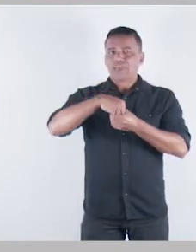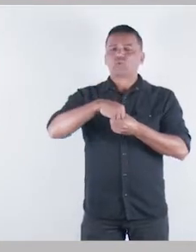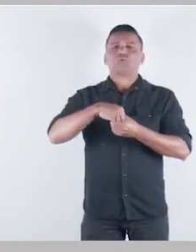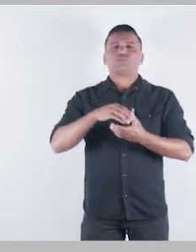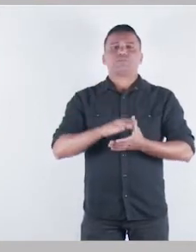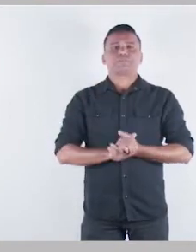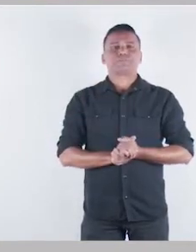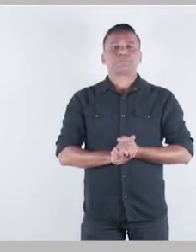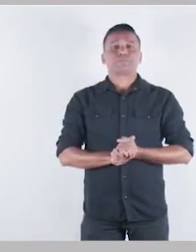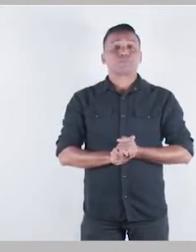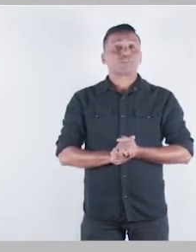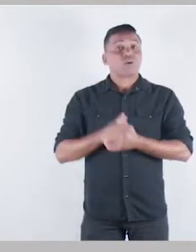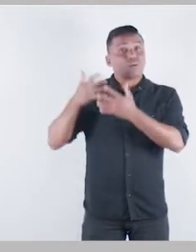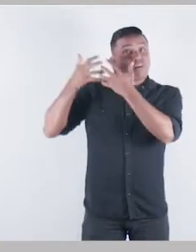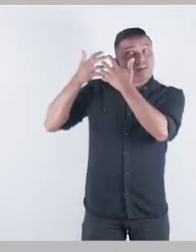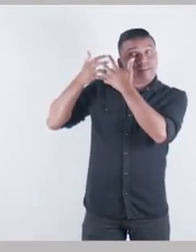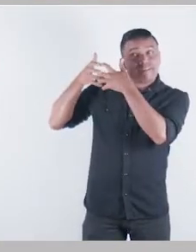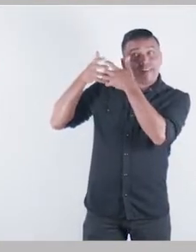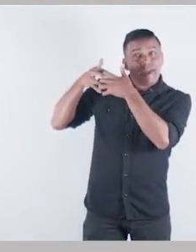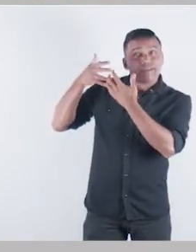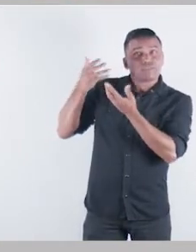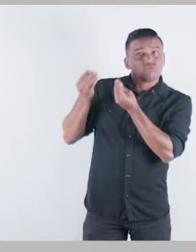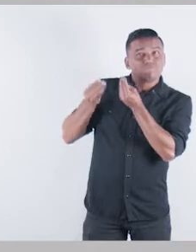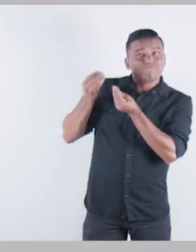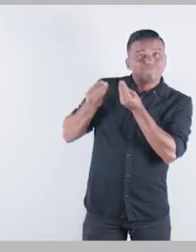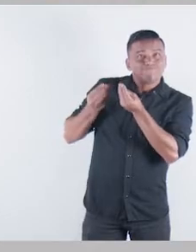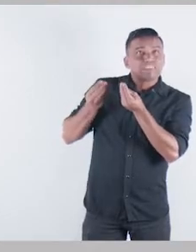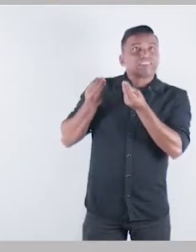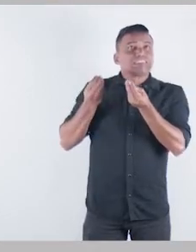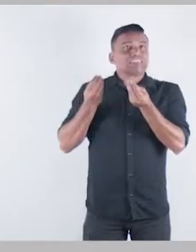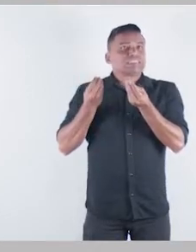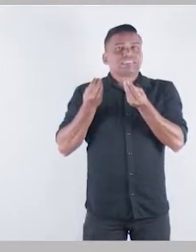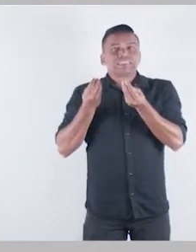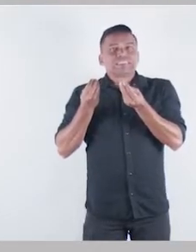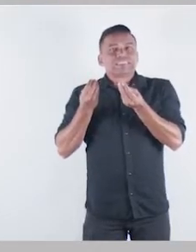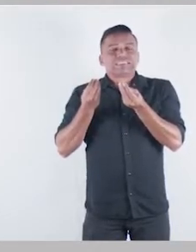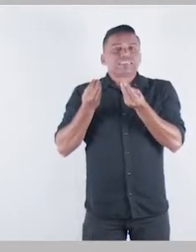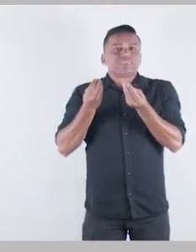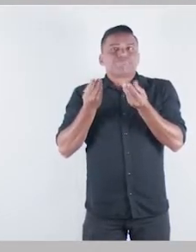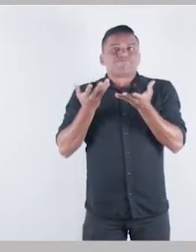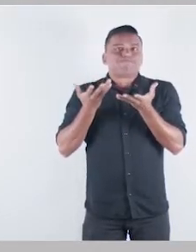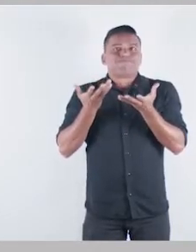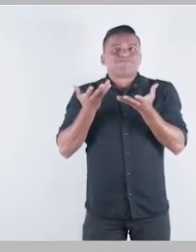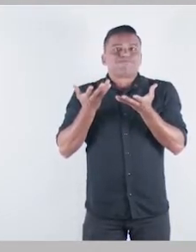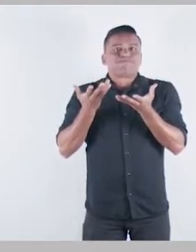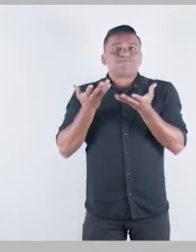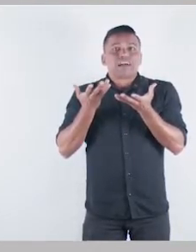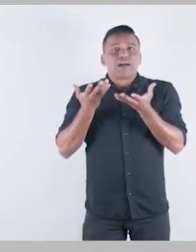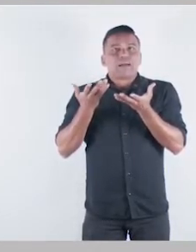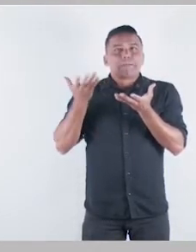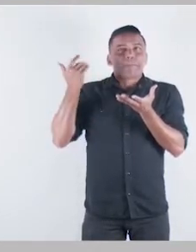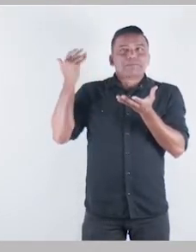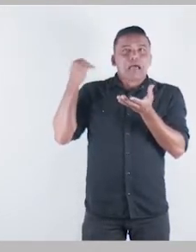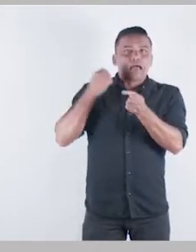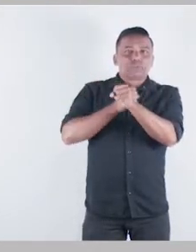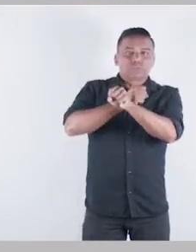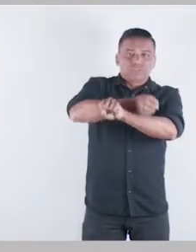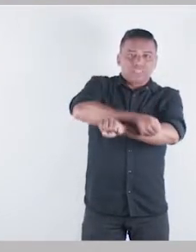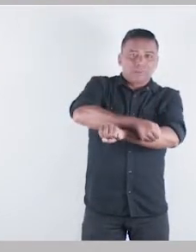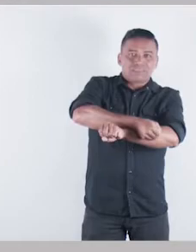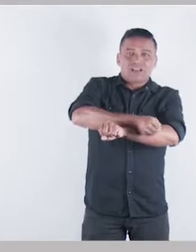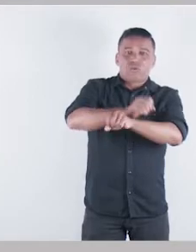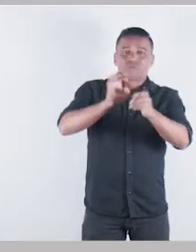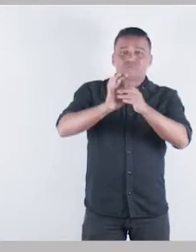A gente reflete sobre a questão do centro da abolição, né, da celebração da abolição ou